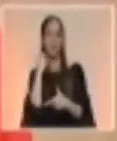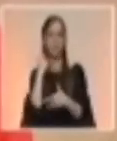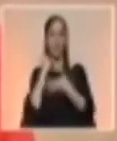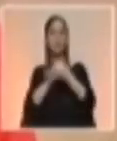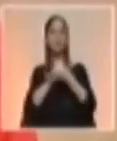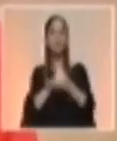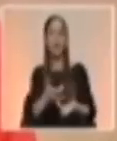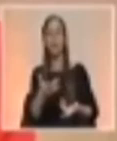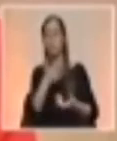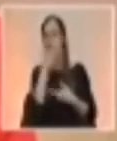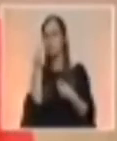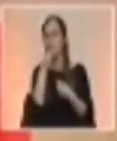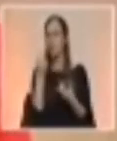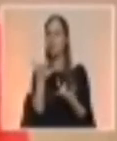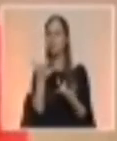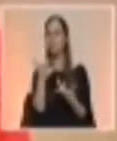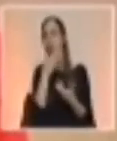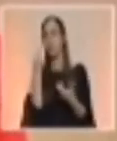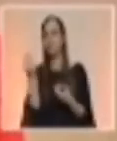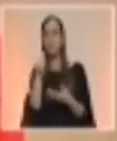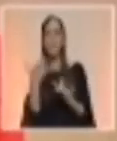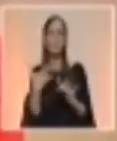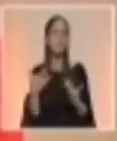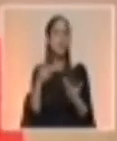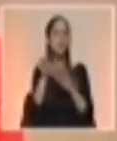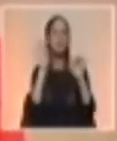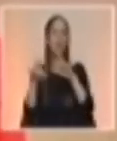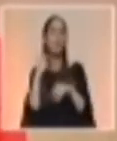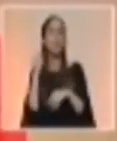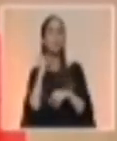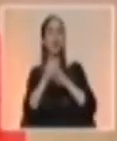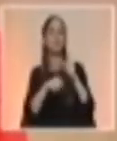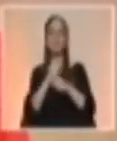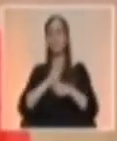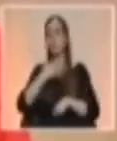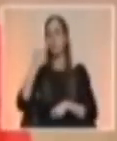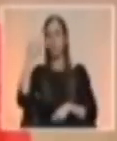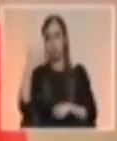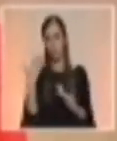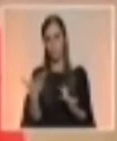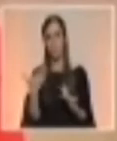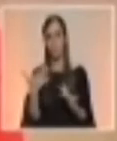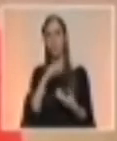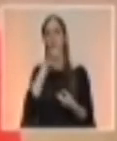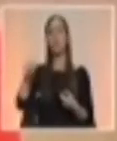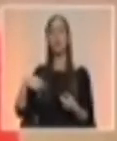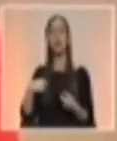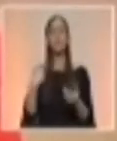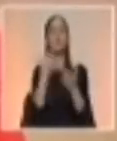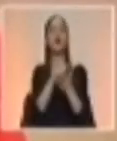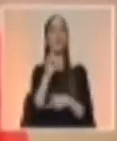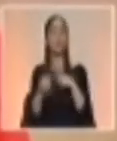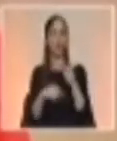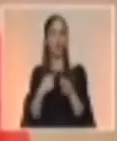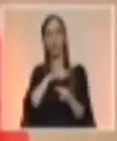estes jovens, no fundo, nas suas escolhas, nas escolhas que têm que fazer em termos de carreira profissional futura. E então, o que é que nós lhes vamos proporcionar? Vamos